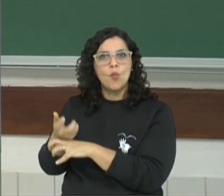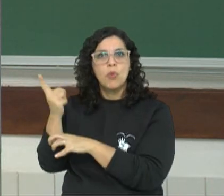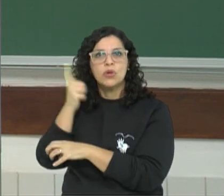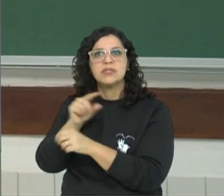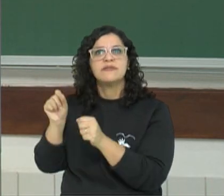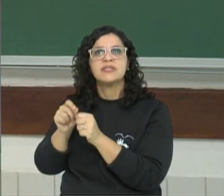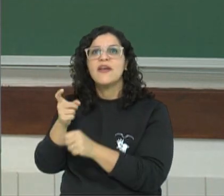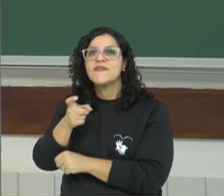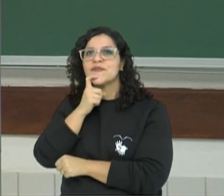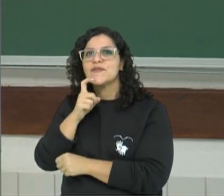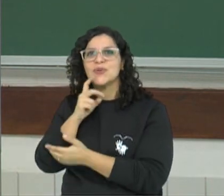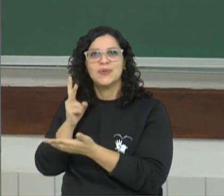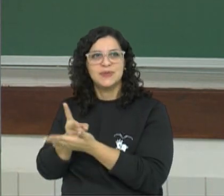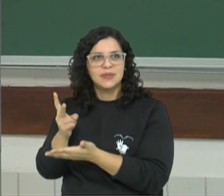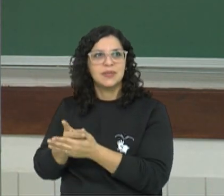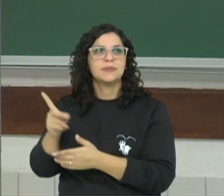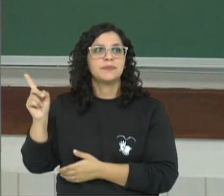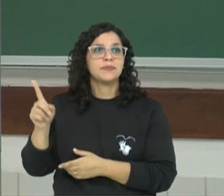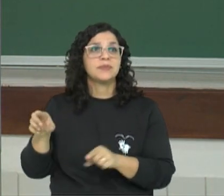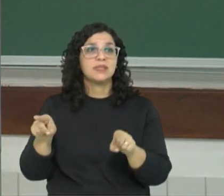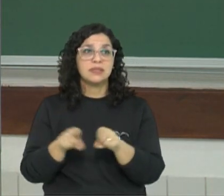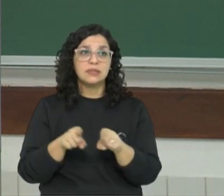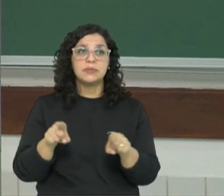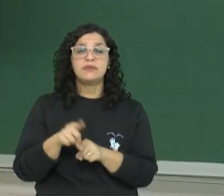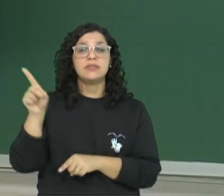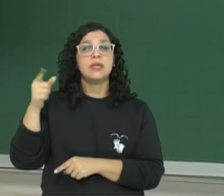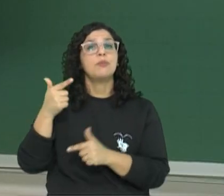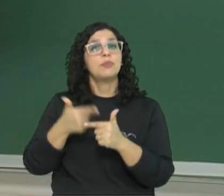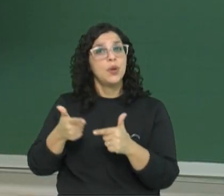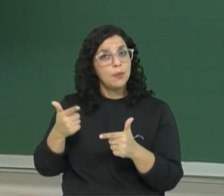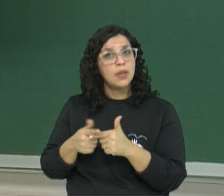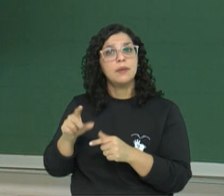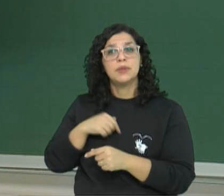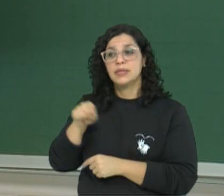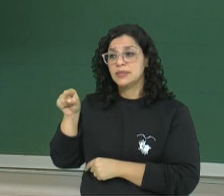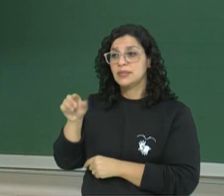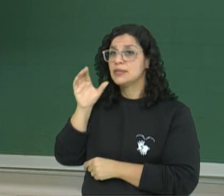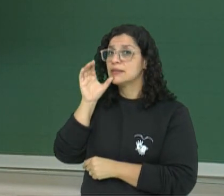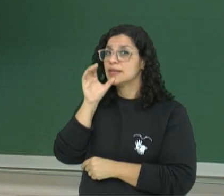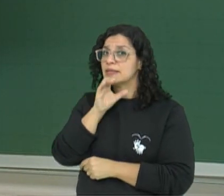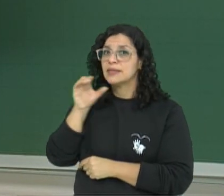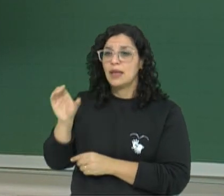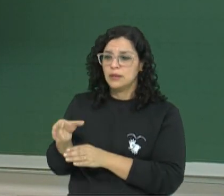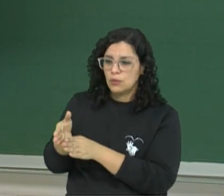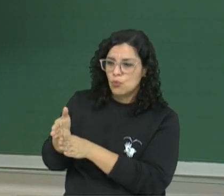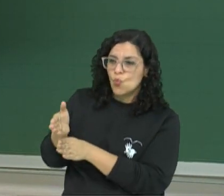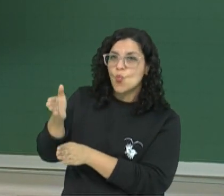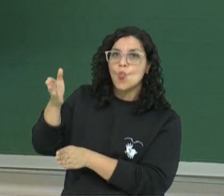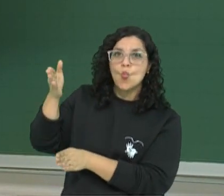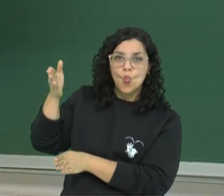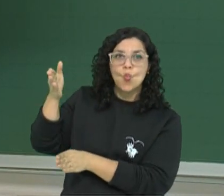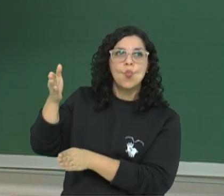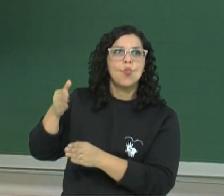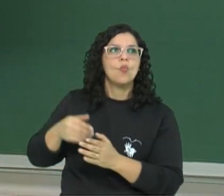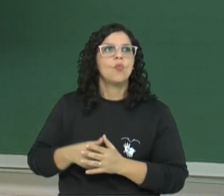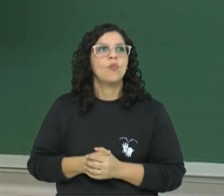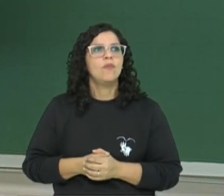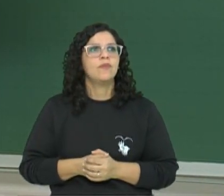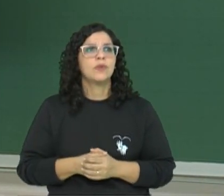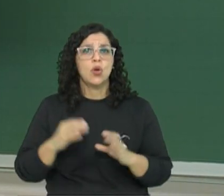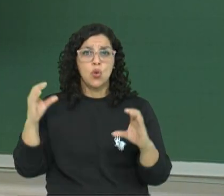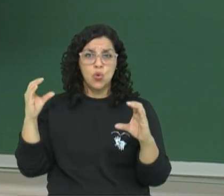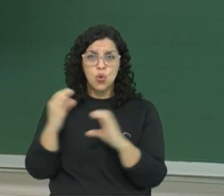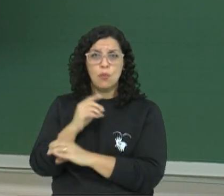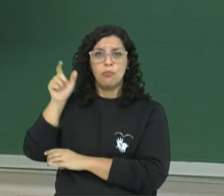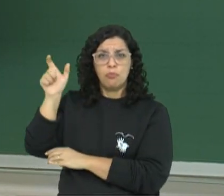o concreto frio, certo? E você, consequentemente, como não teria cura completa